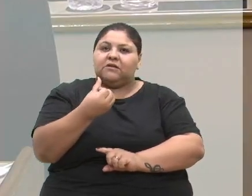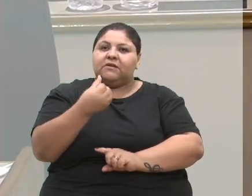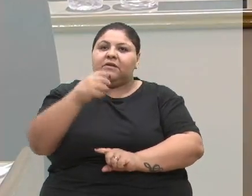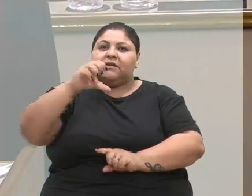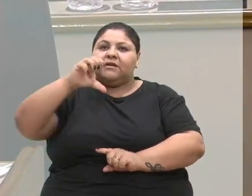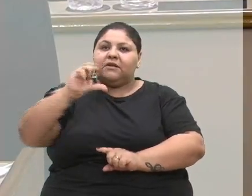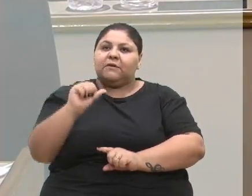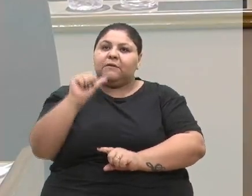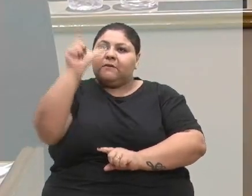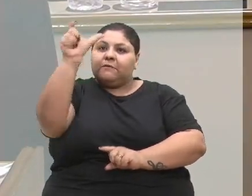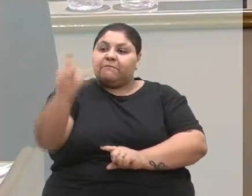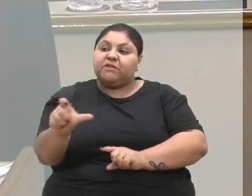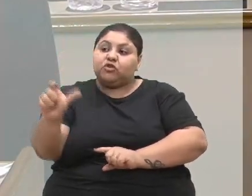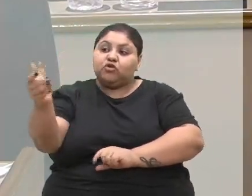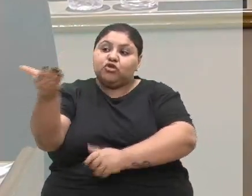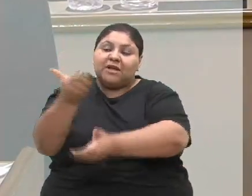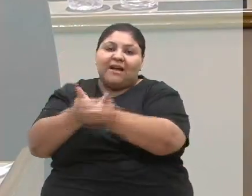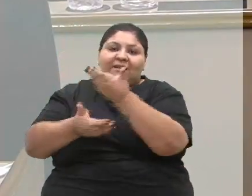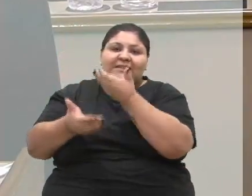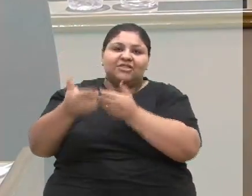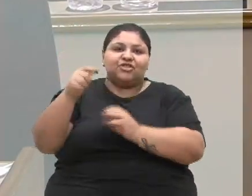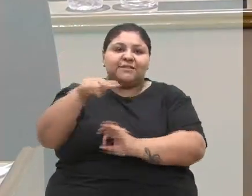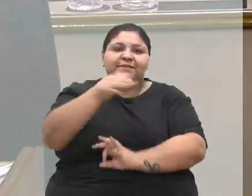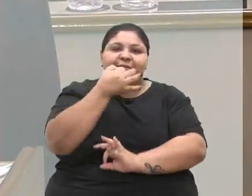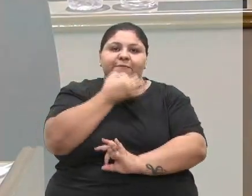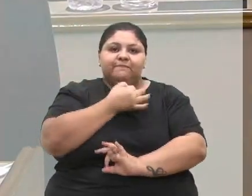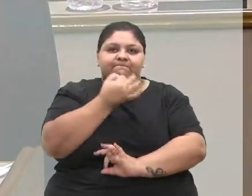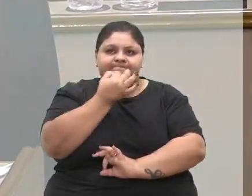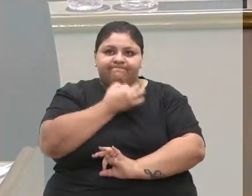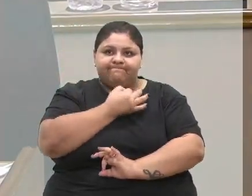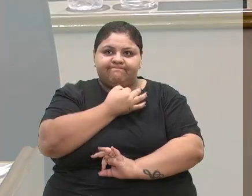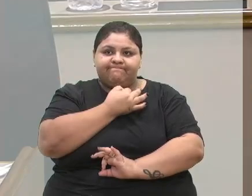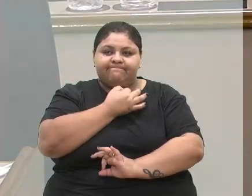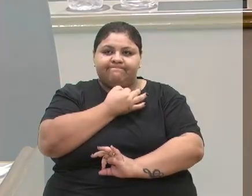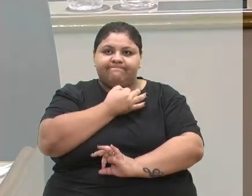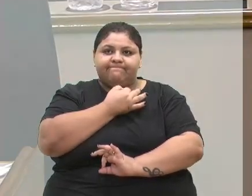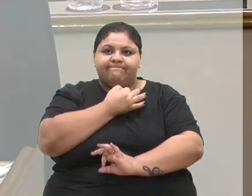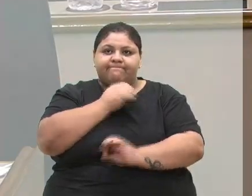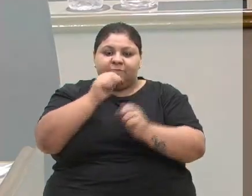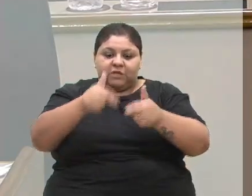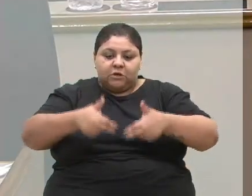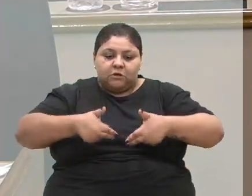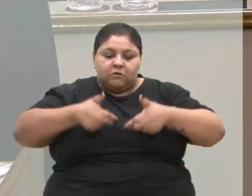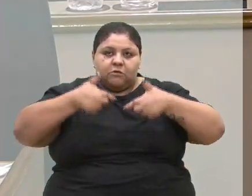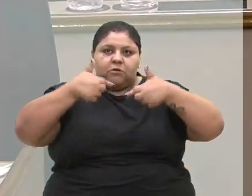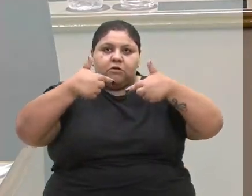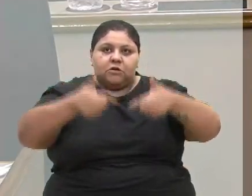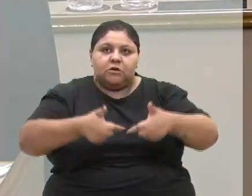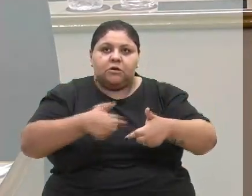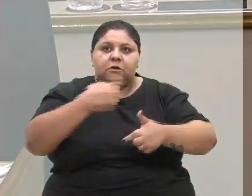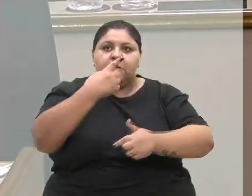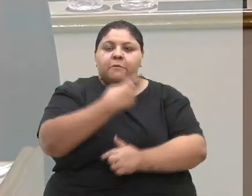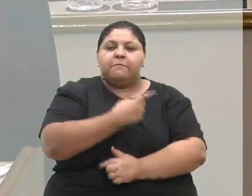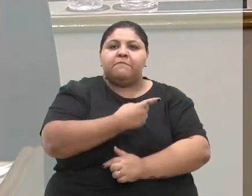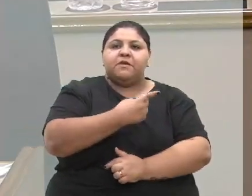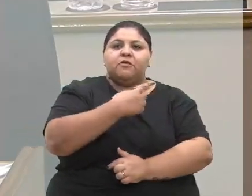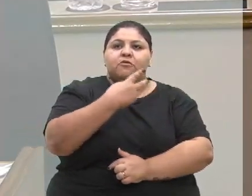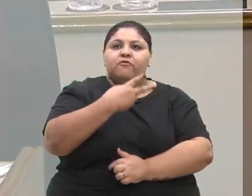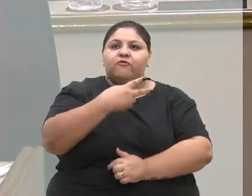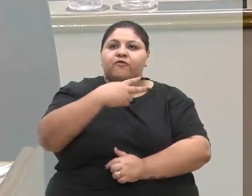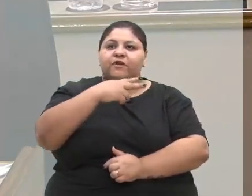669 pacientes atendidos em Caxias do Sul. A ação efetuou 1.027